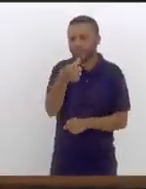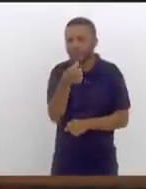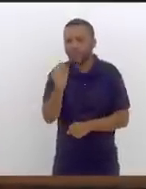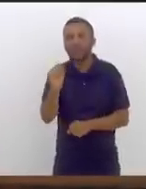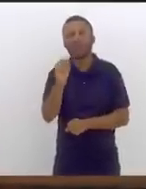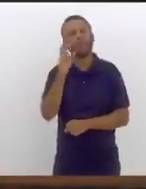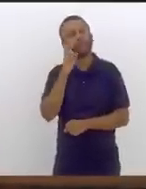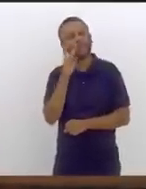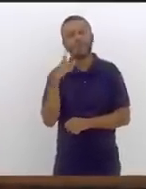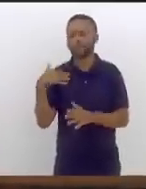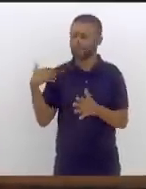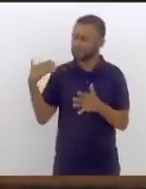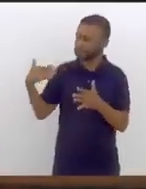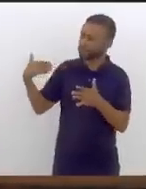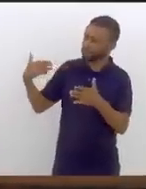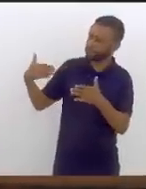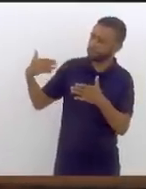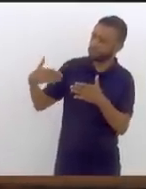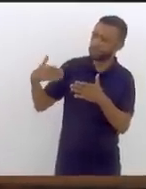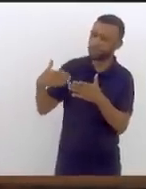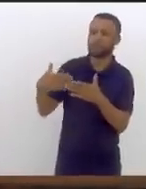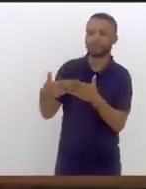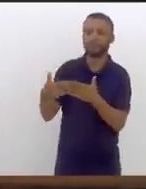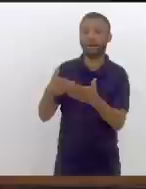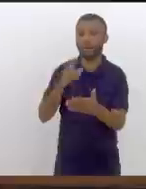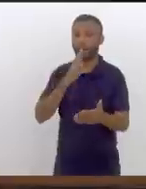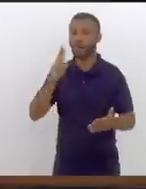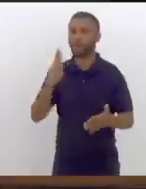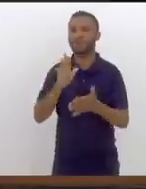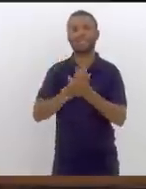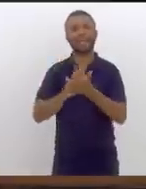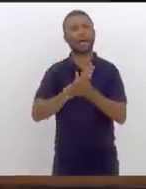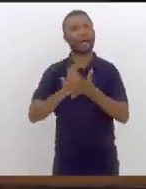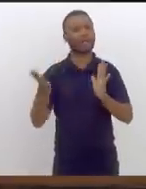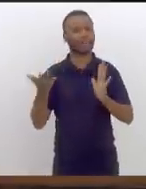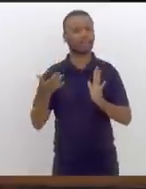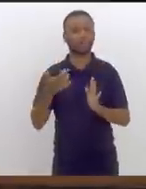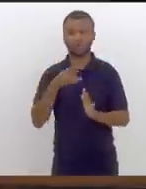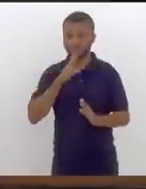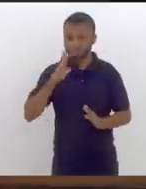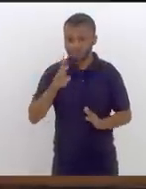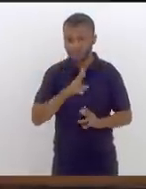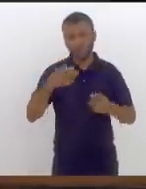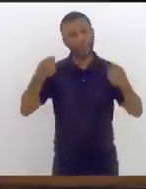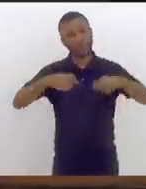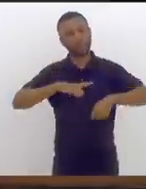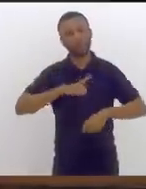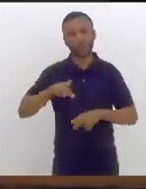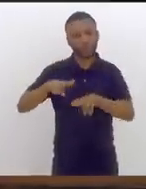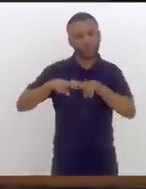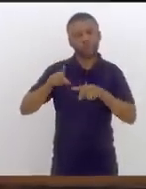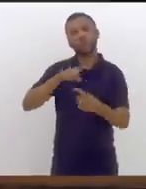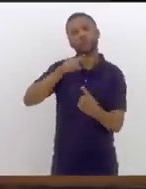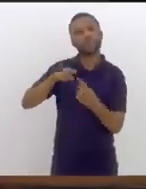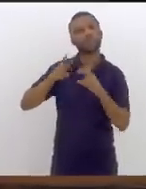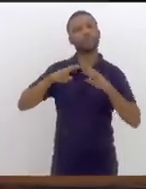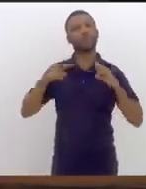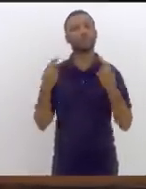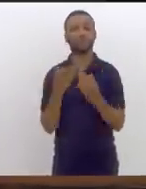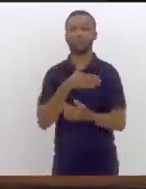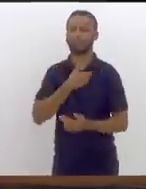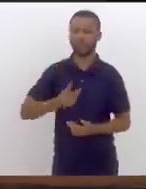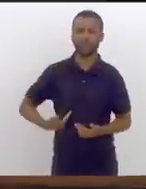isso acontecer e não tem uma resposta então nós precisamos ter resposta em cima disso para isso tem audiência pública então